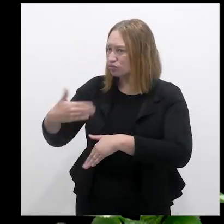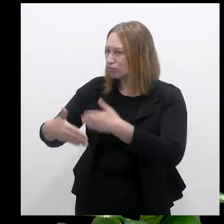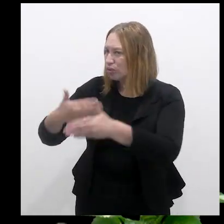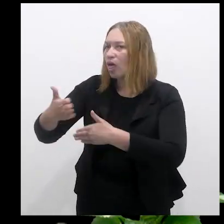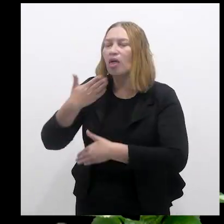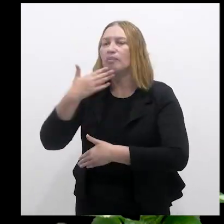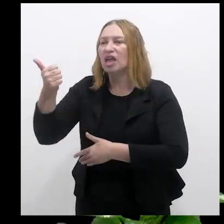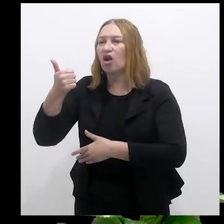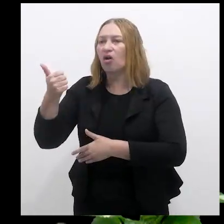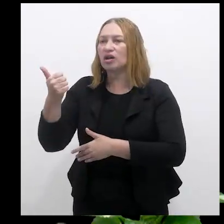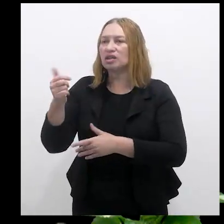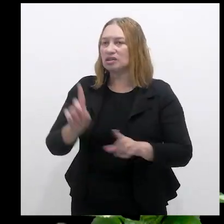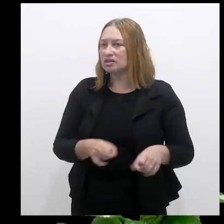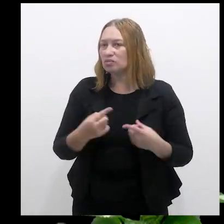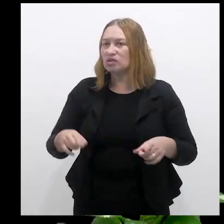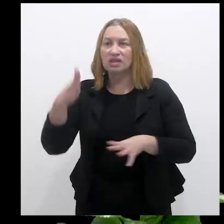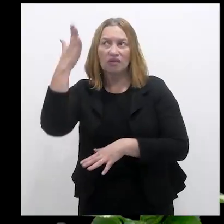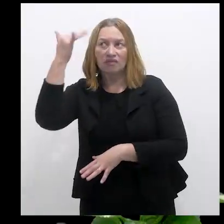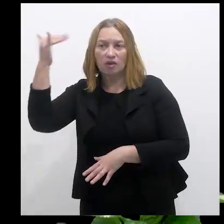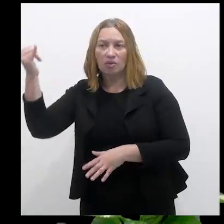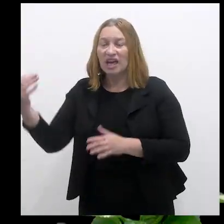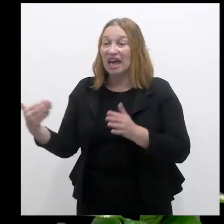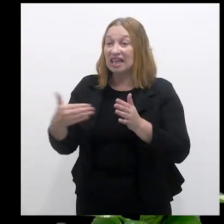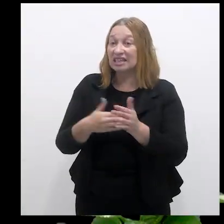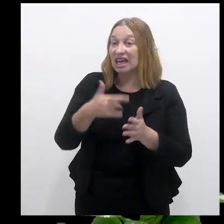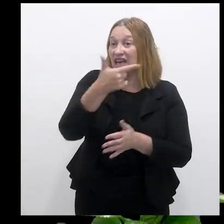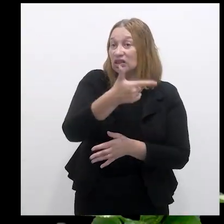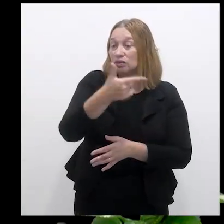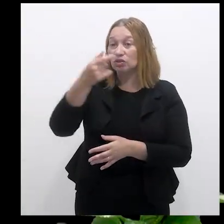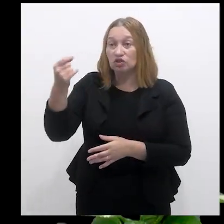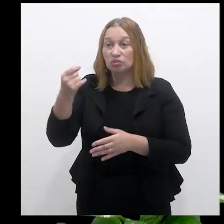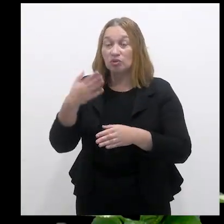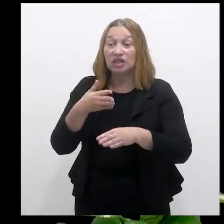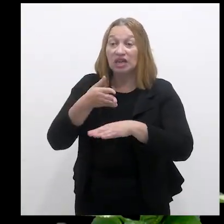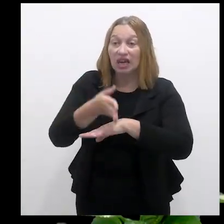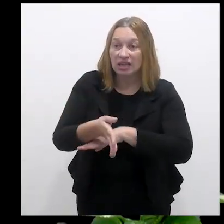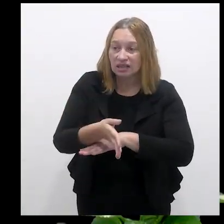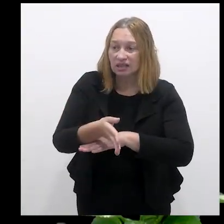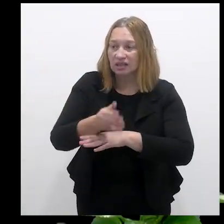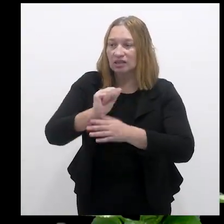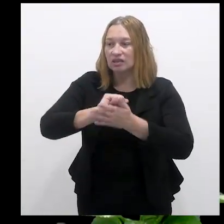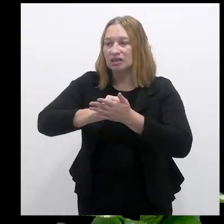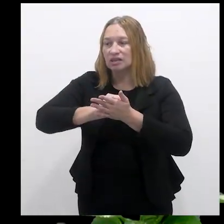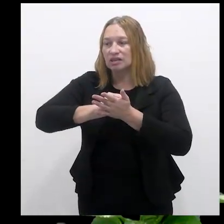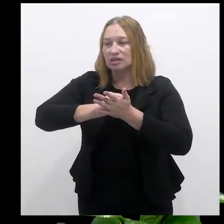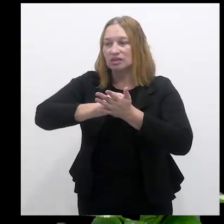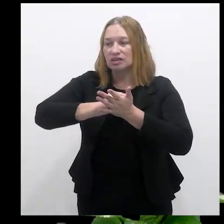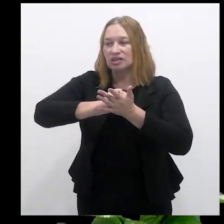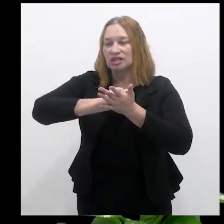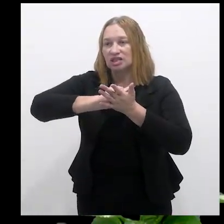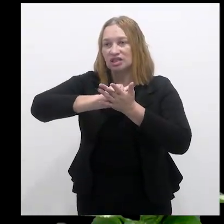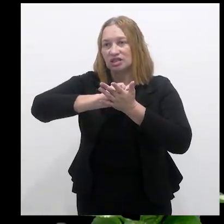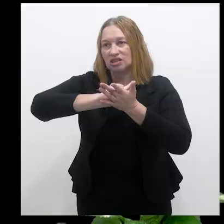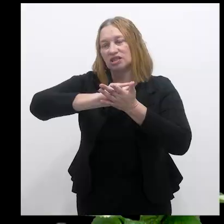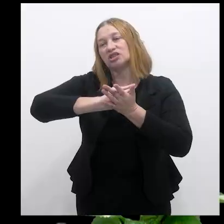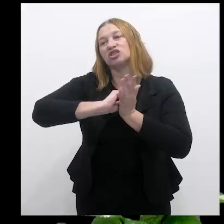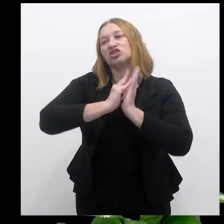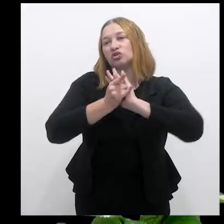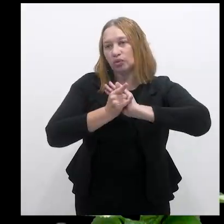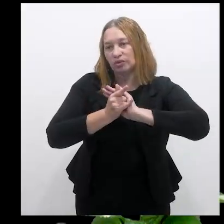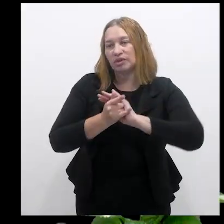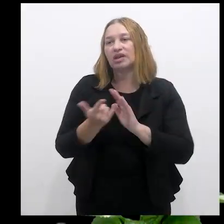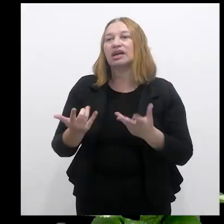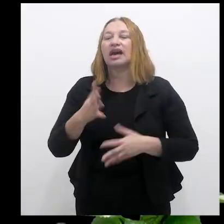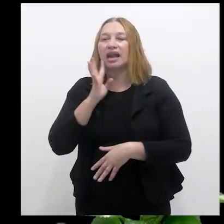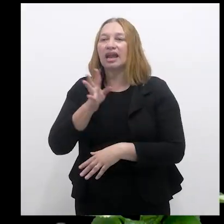fala da trajetória, conta os melhores sucessos, é muito interessante, vai até os anos 2000 e entra nos streamings. Então vai dos anos 60 aos